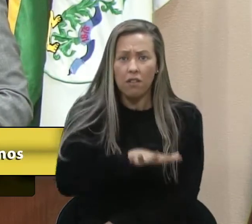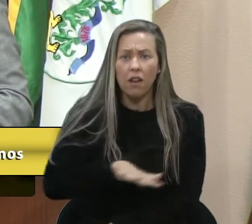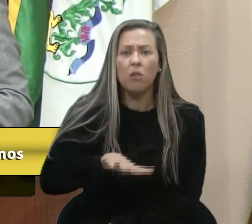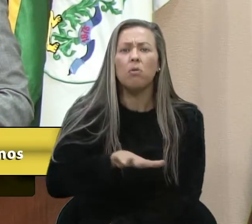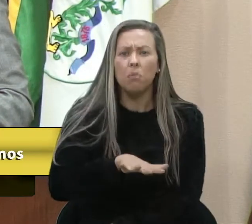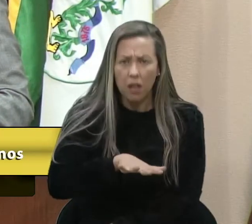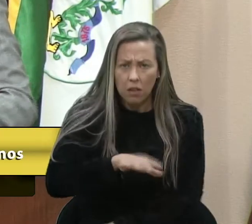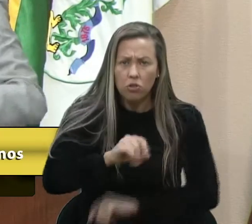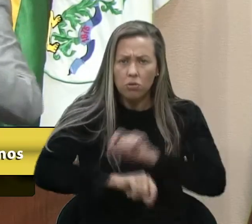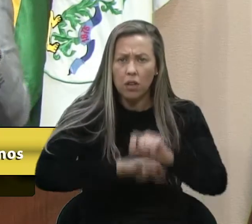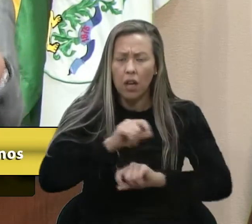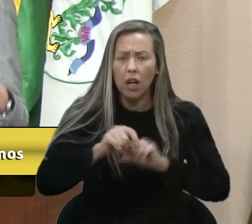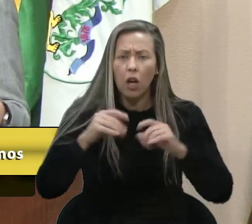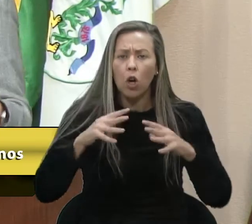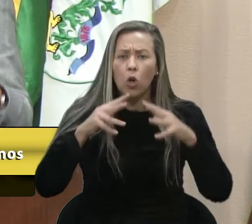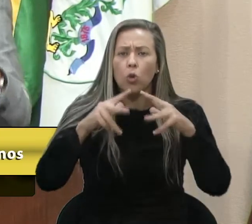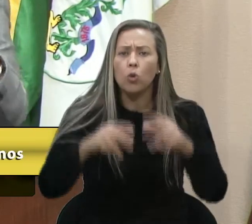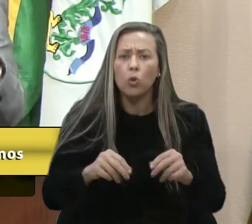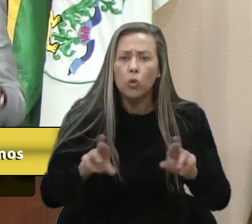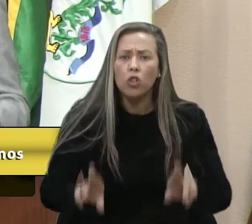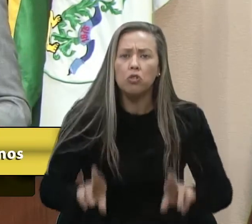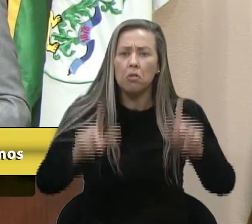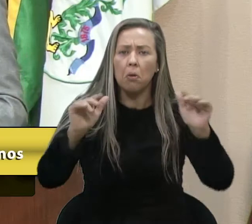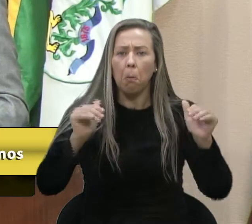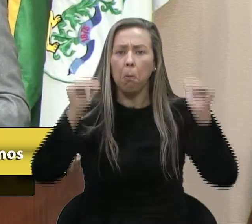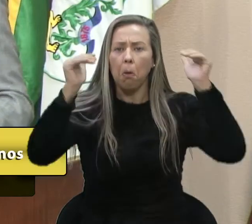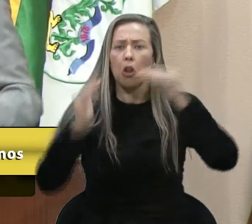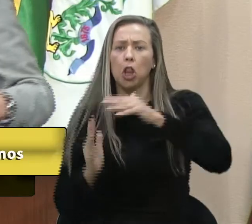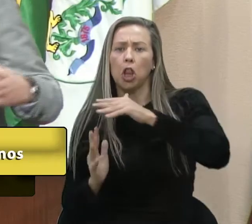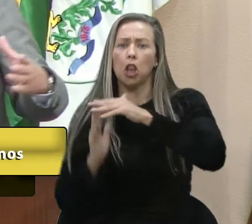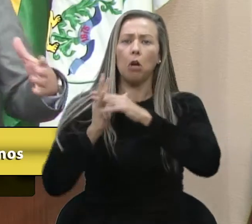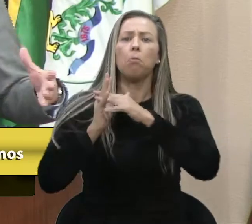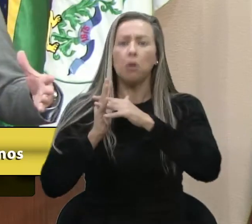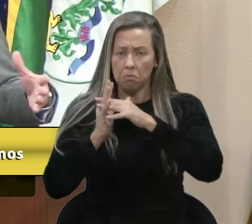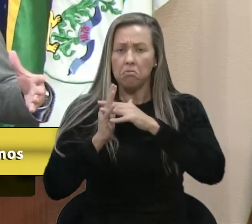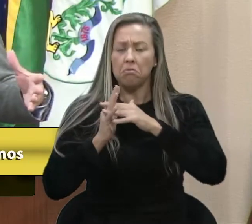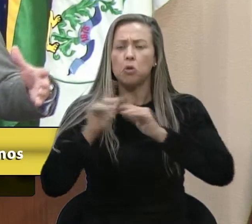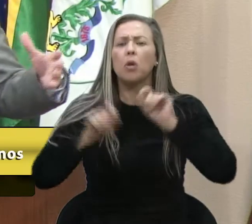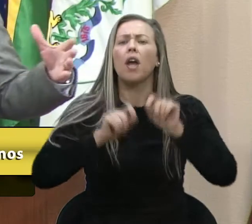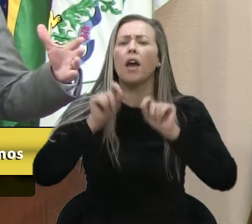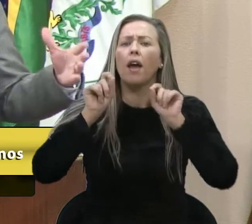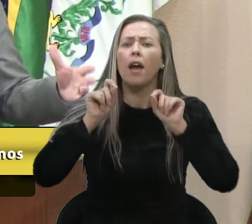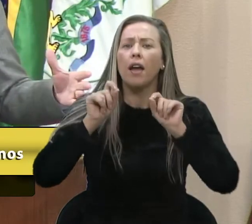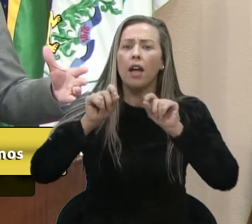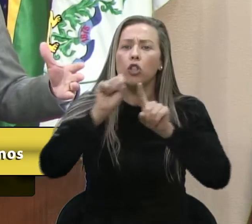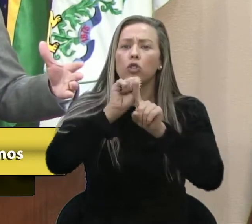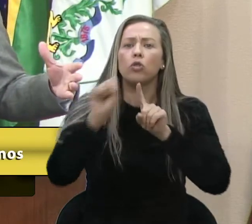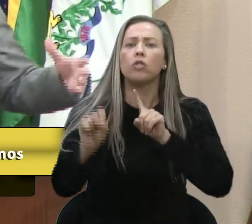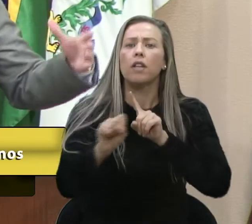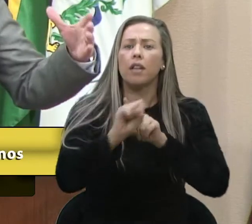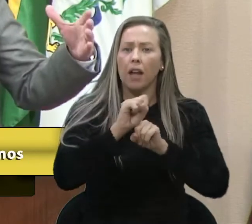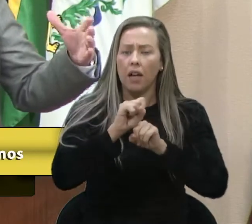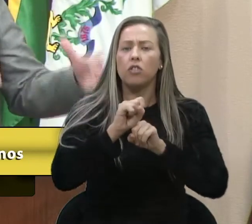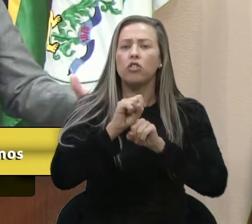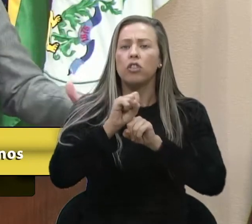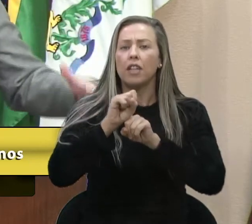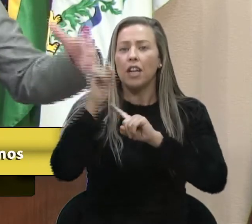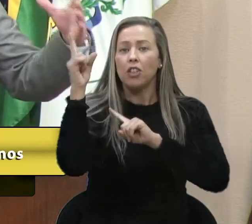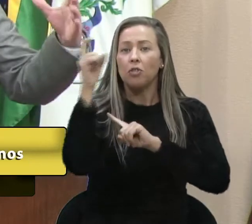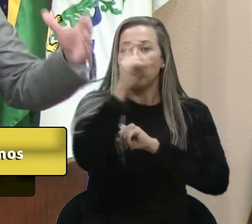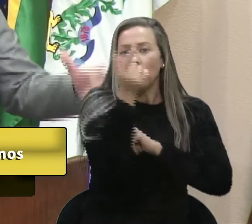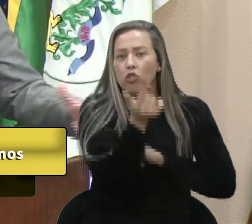ambiente totalmente diferenciado numa questão de sociedade, de